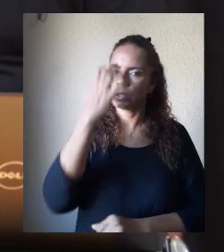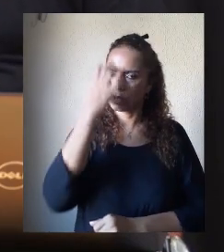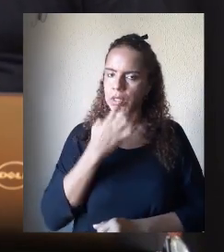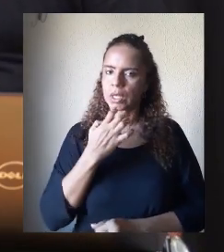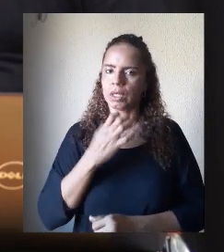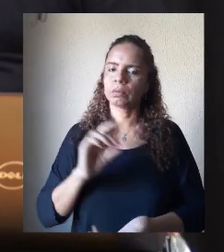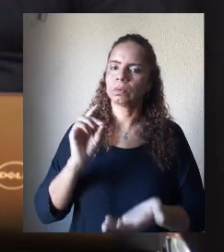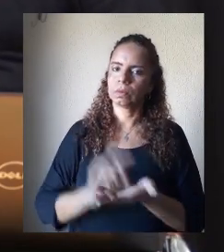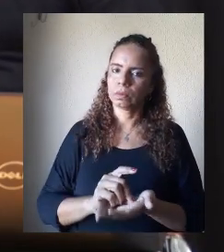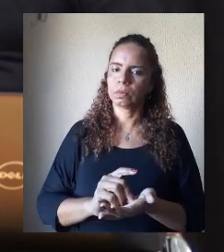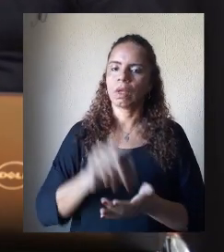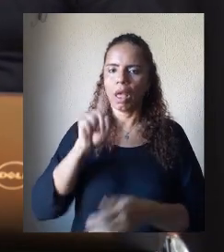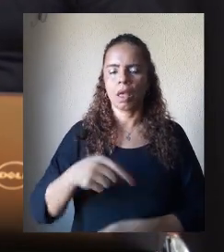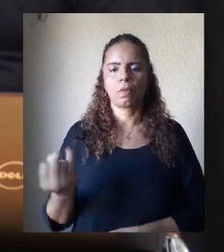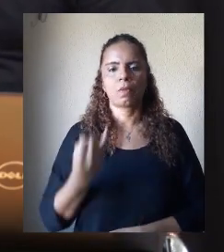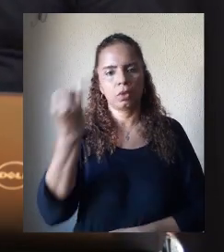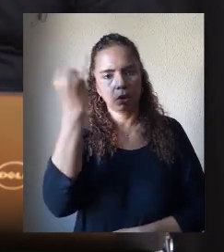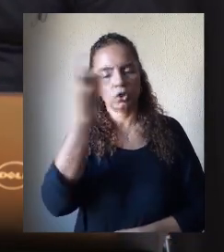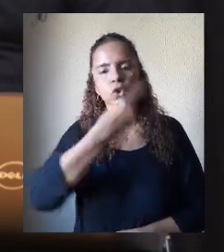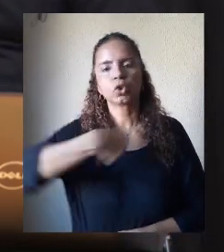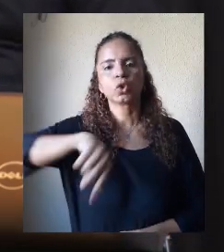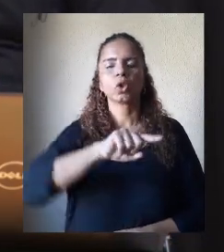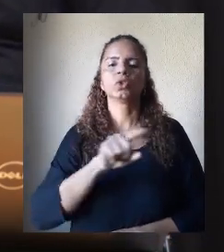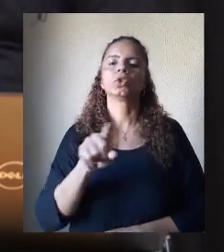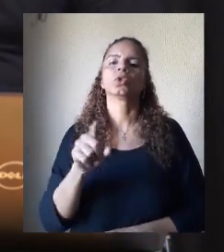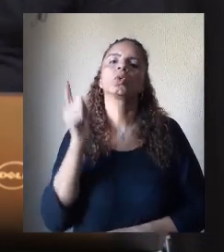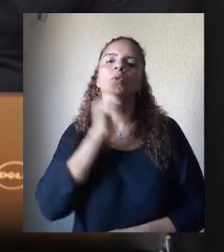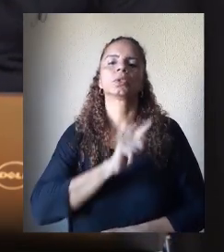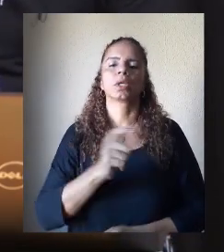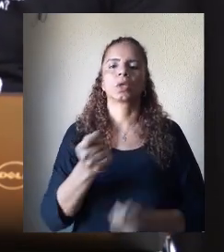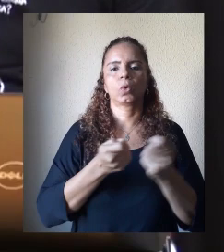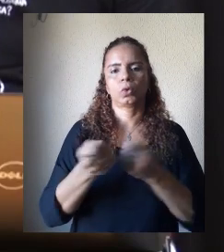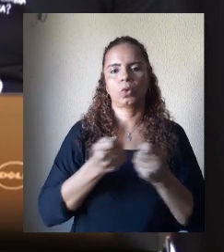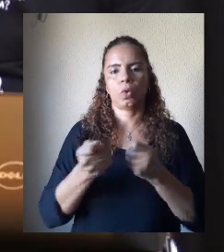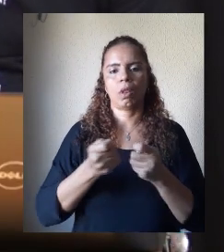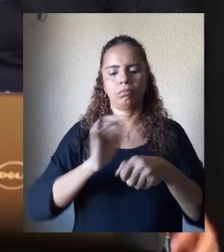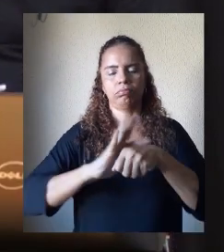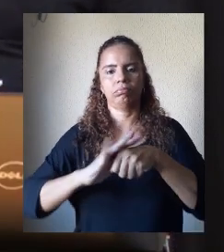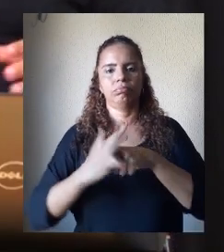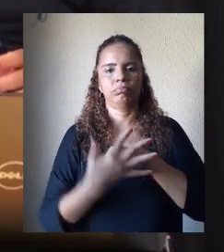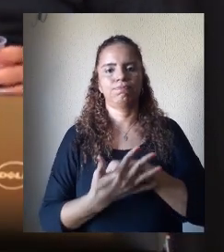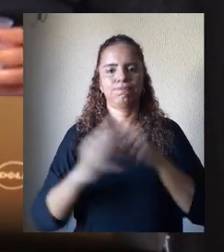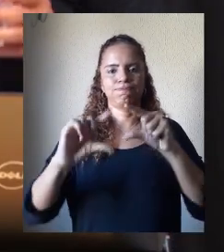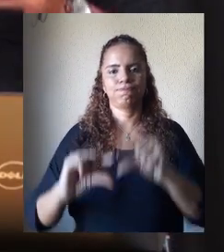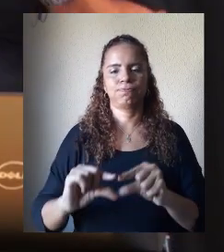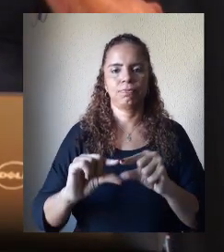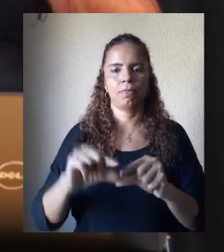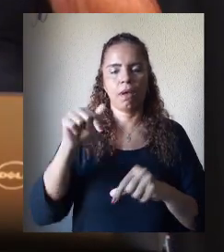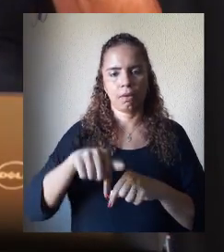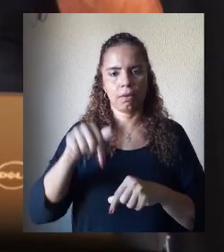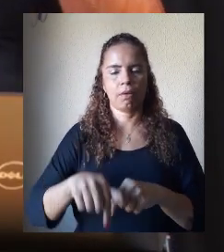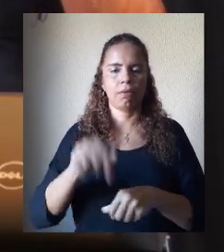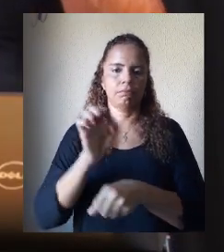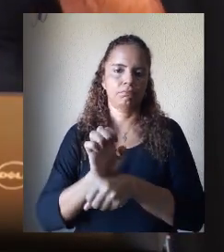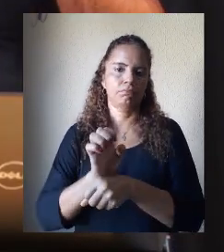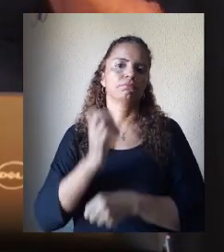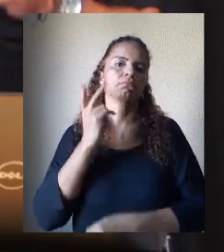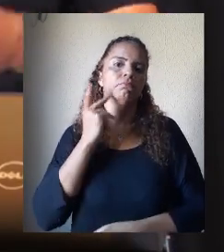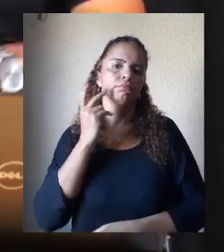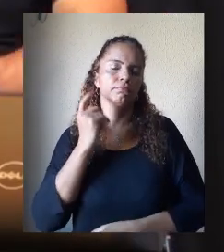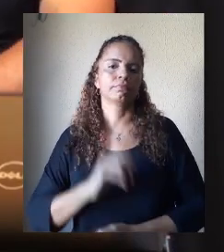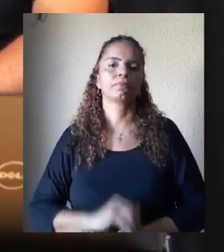salutar para que a gente consiga fazer um bom trabalho do ponto de vista de controle da pandemia aqui no nosso local.